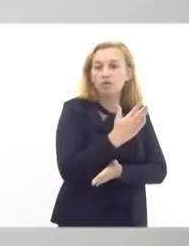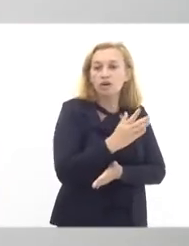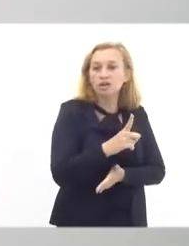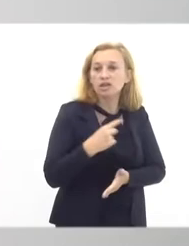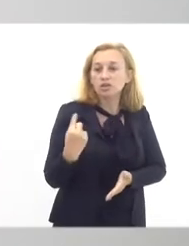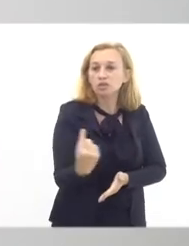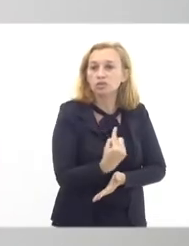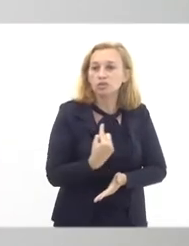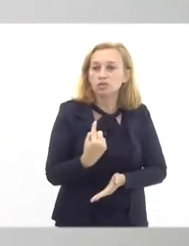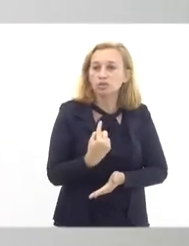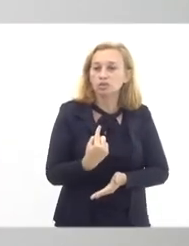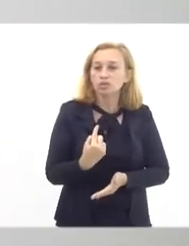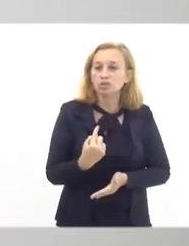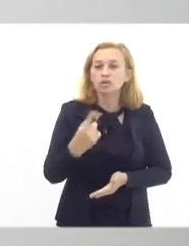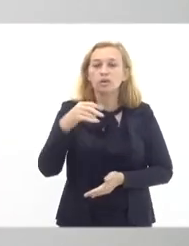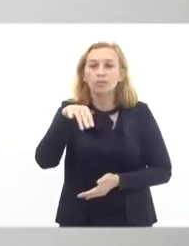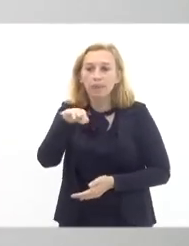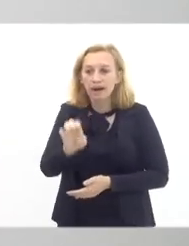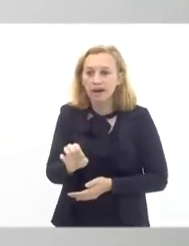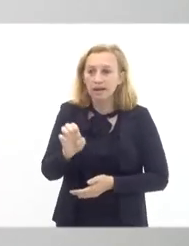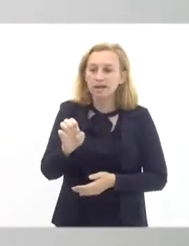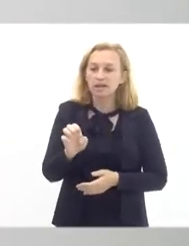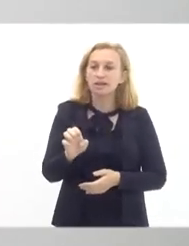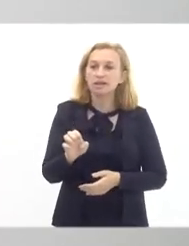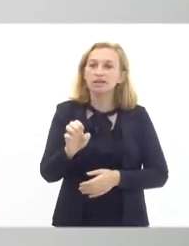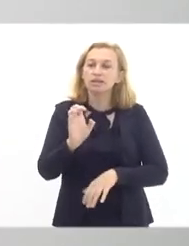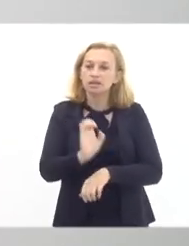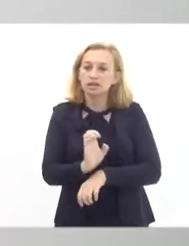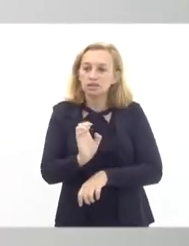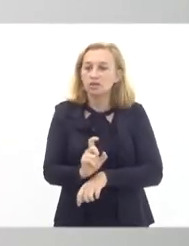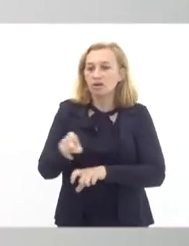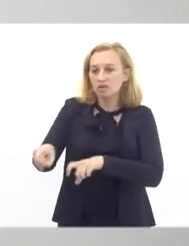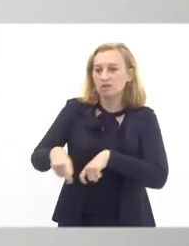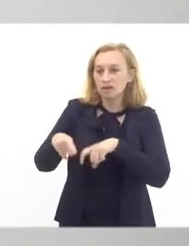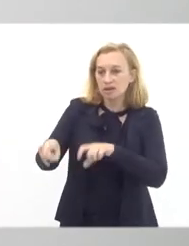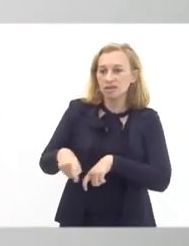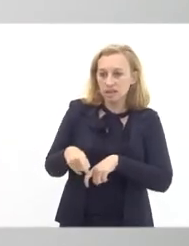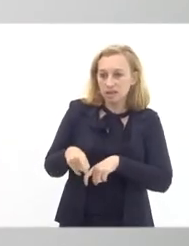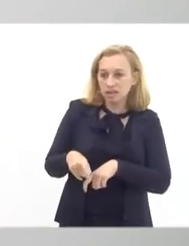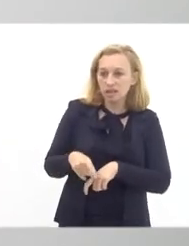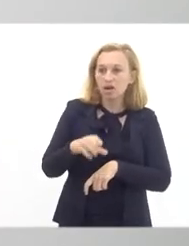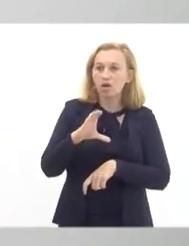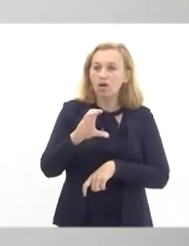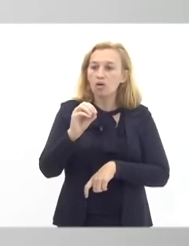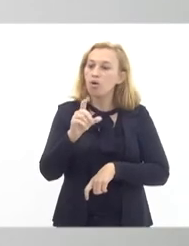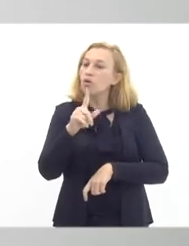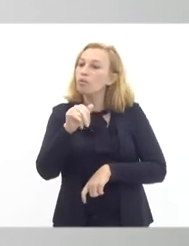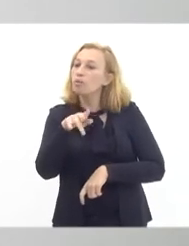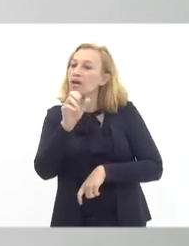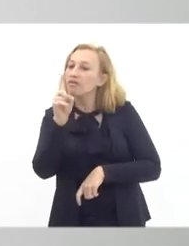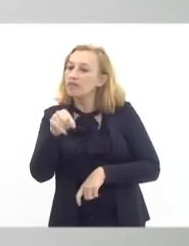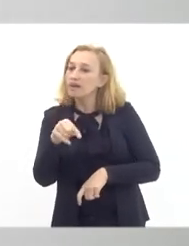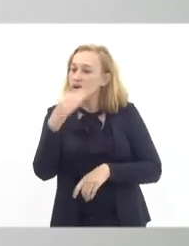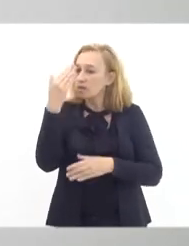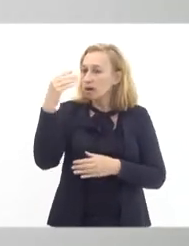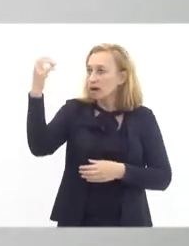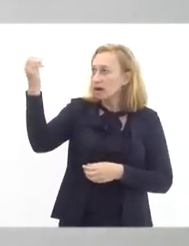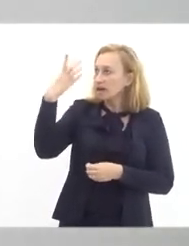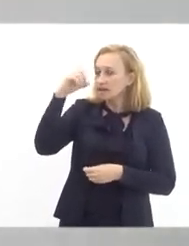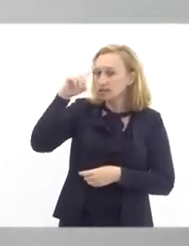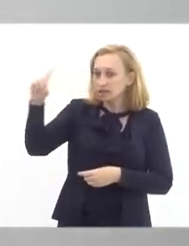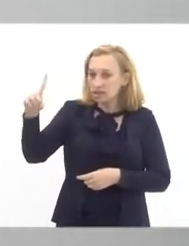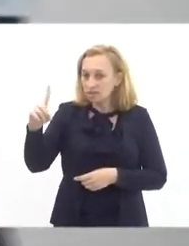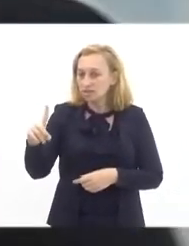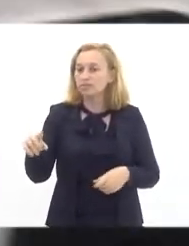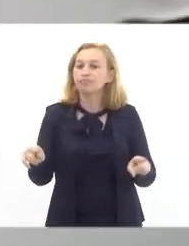nosso Parque Estadual Fazenda Colubandê, com a graça de Deus, porque as palavras têm poder, aprovado, ele